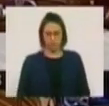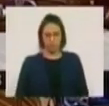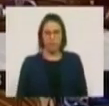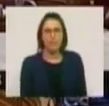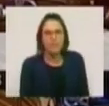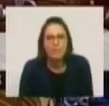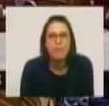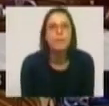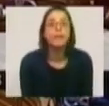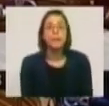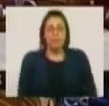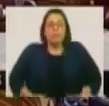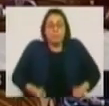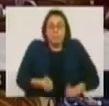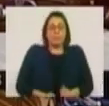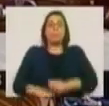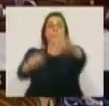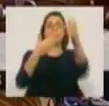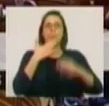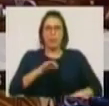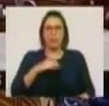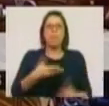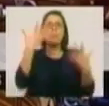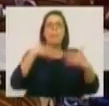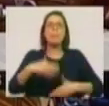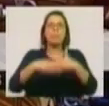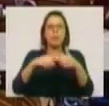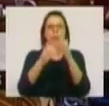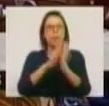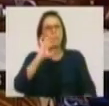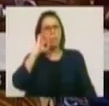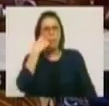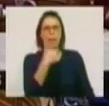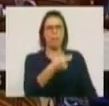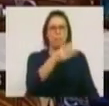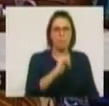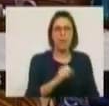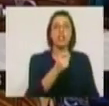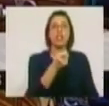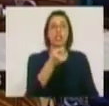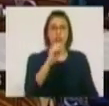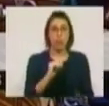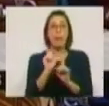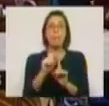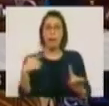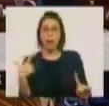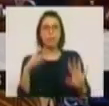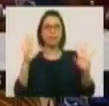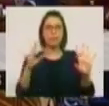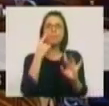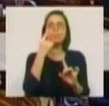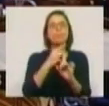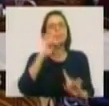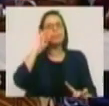Muito obrigada, Sr. Presidente. Queria começar por cumprimentar todos os lesados do BES, do GES e do BANIF, em especial